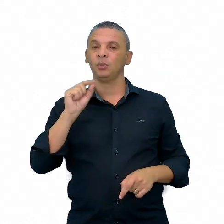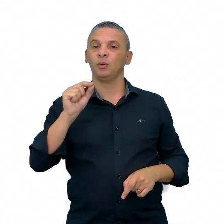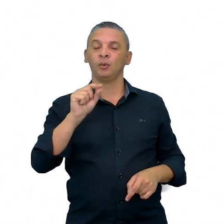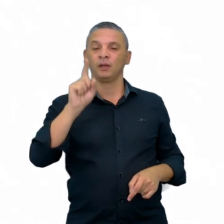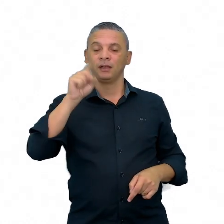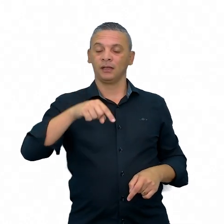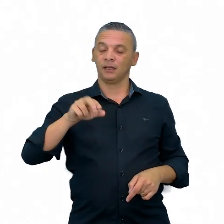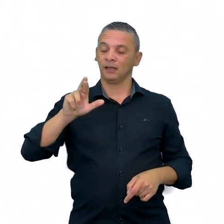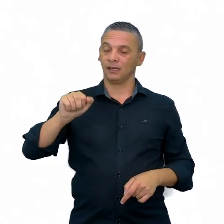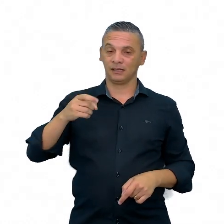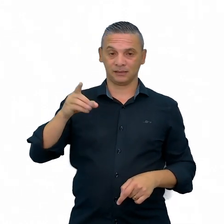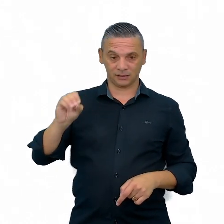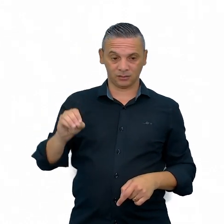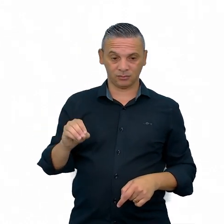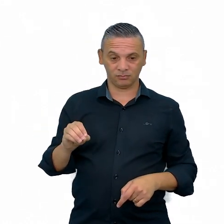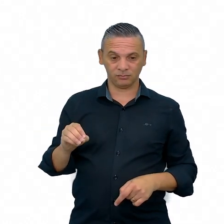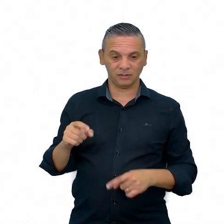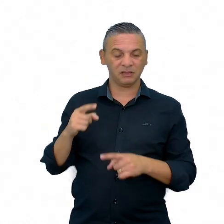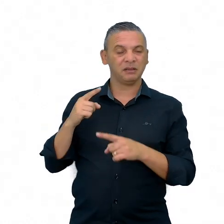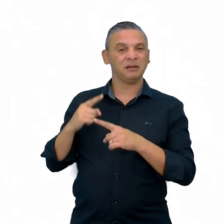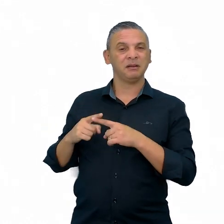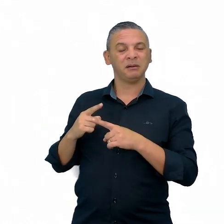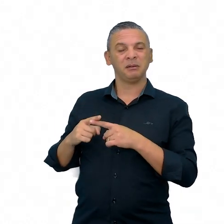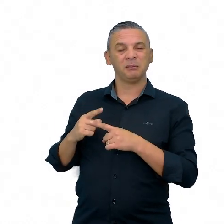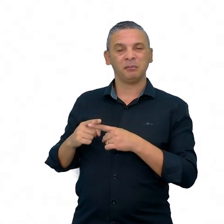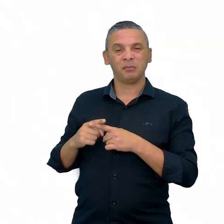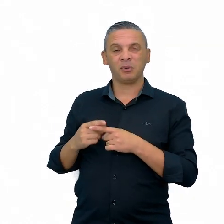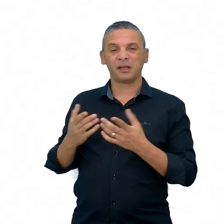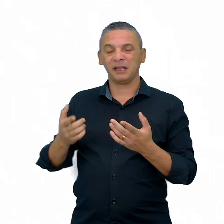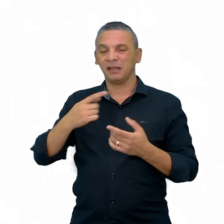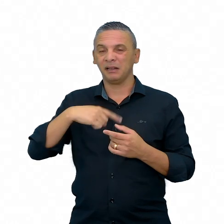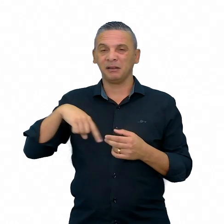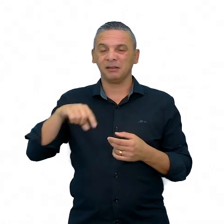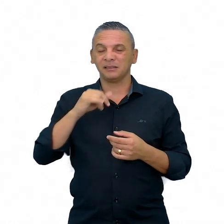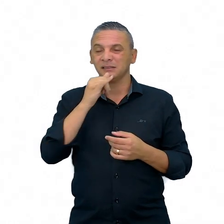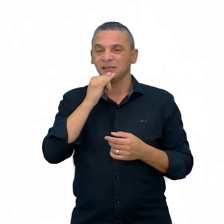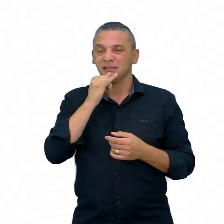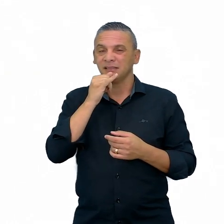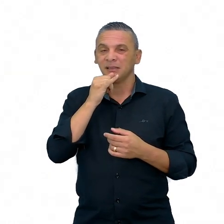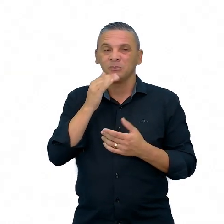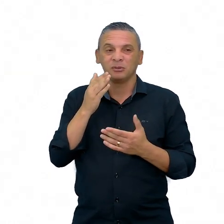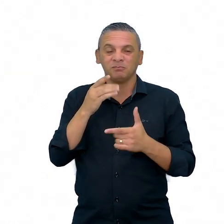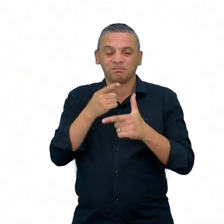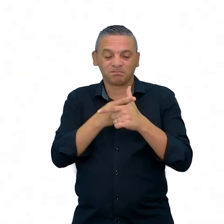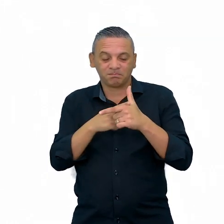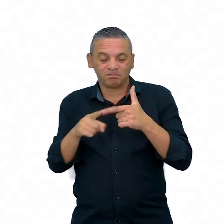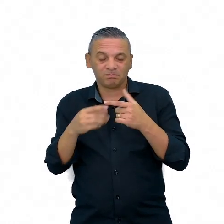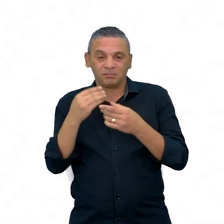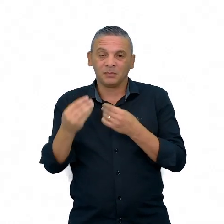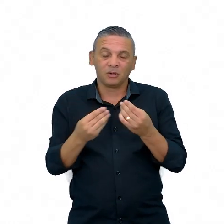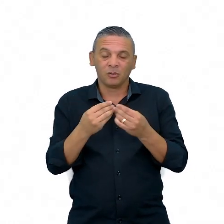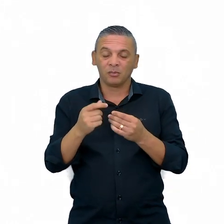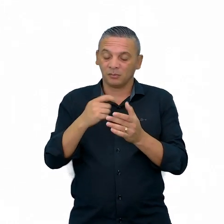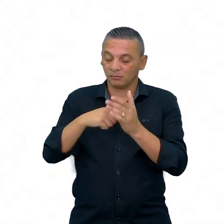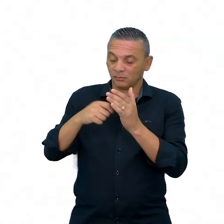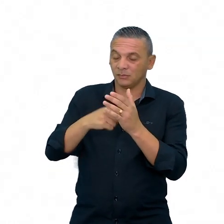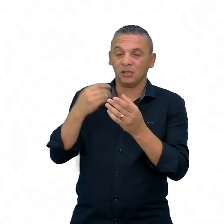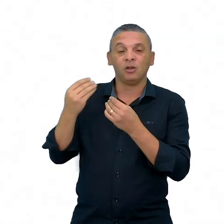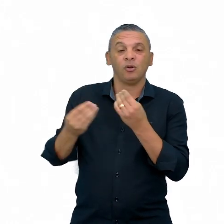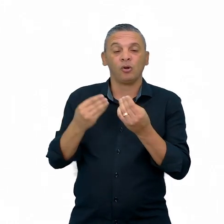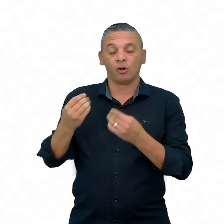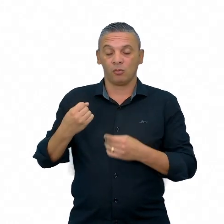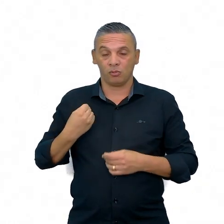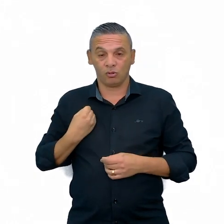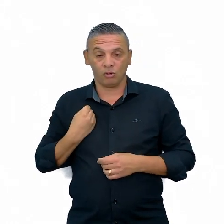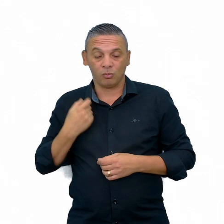uma razão, né? Por que trabalhamos a divisão, né? Como se escreve, as representações numéricas